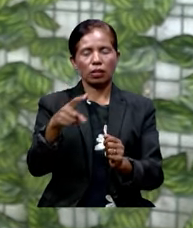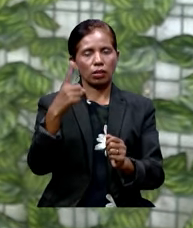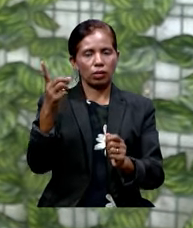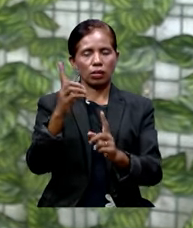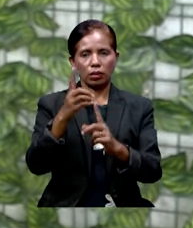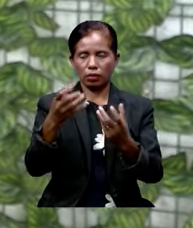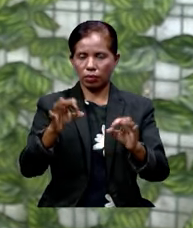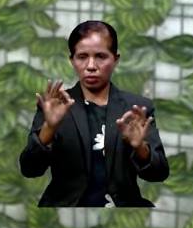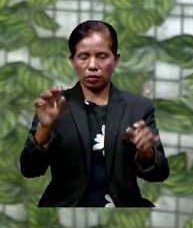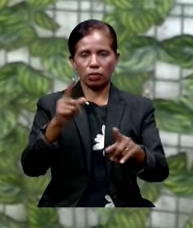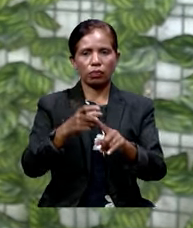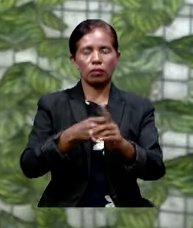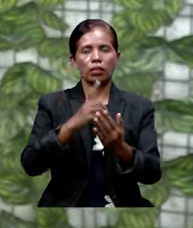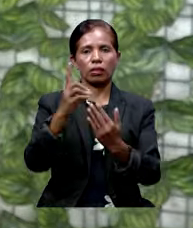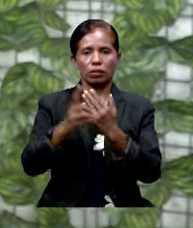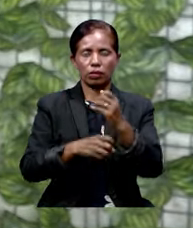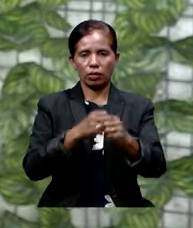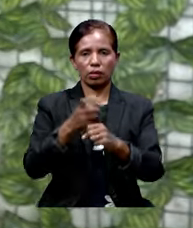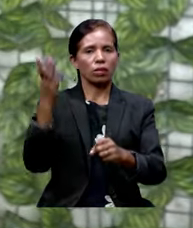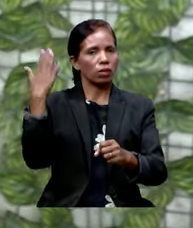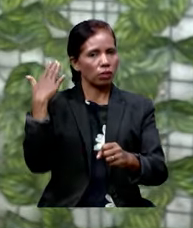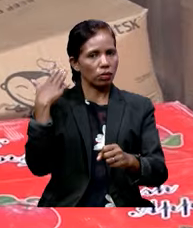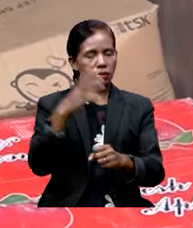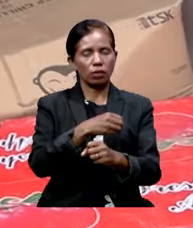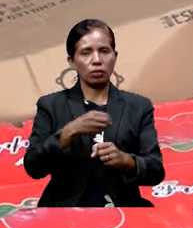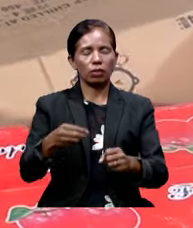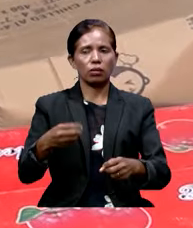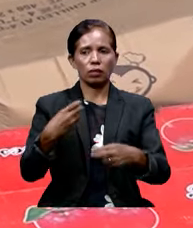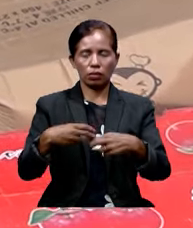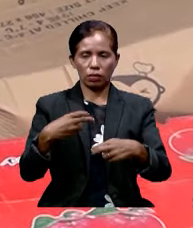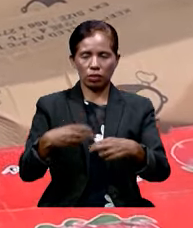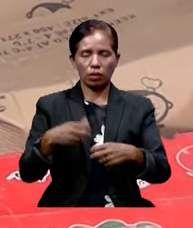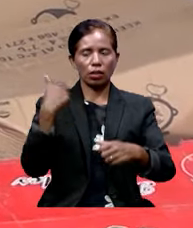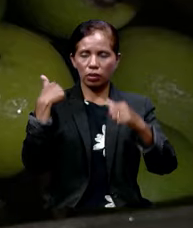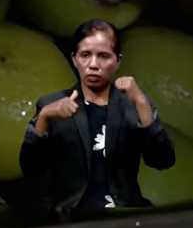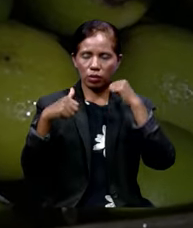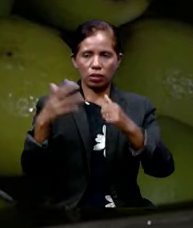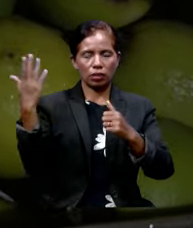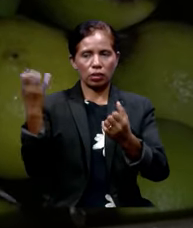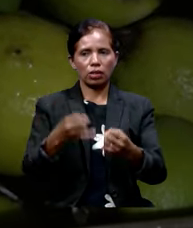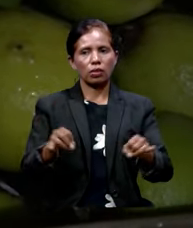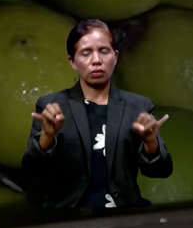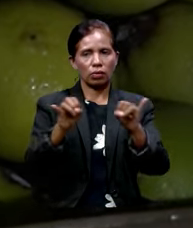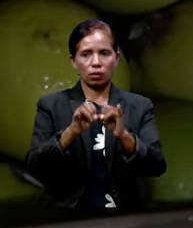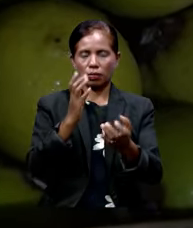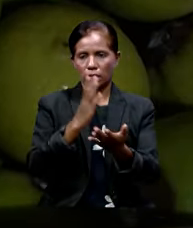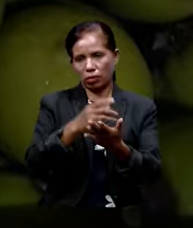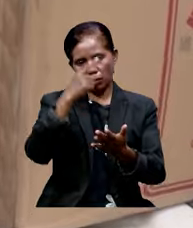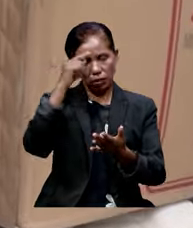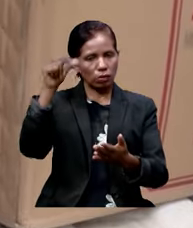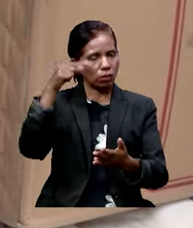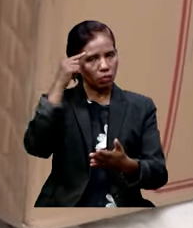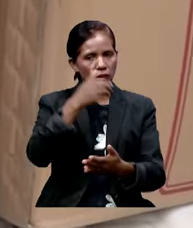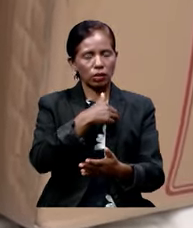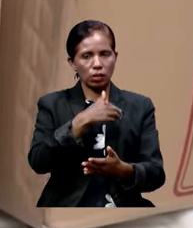termina ona e a fulan dezembro Tinancoto, onde prejudica a atividade diária e a instituição refere parado, também o governo Cida o